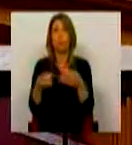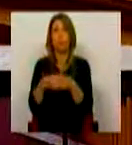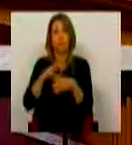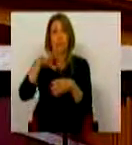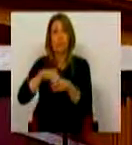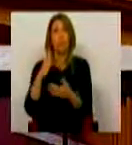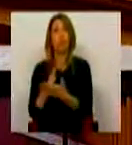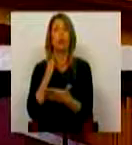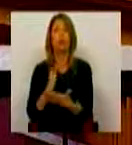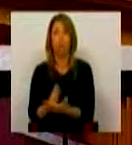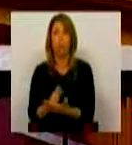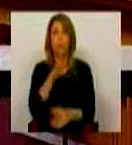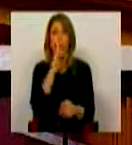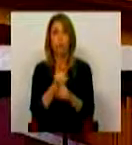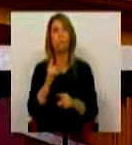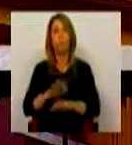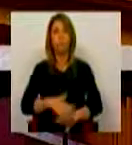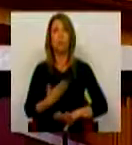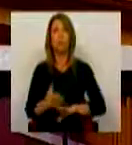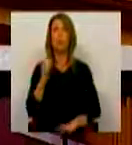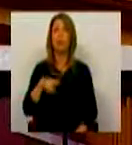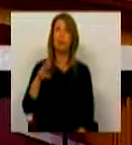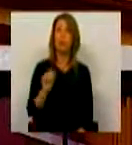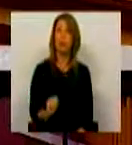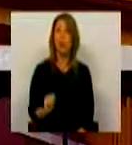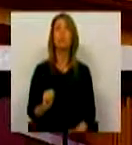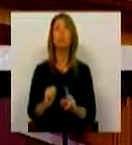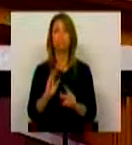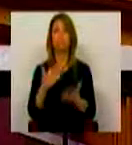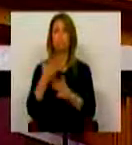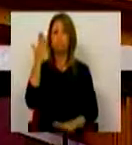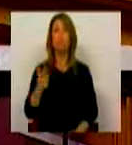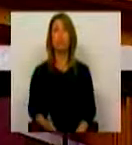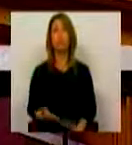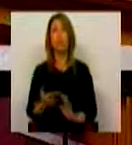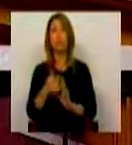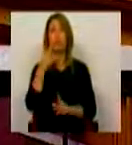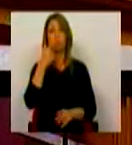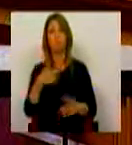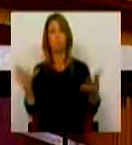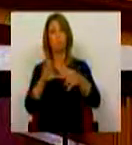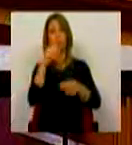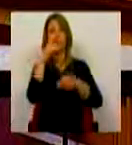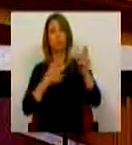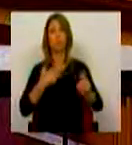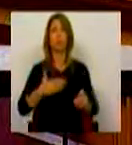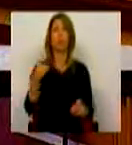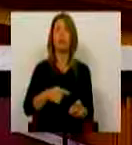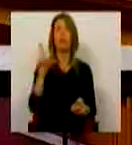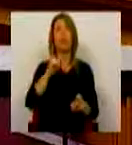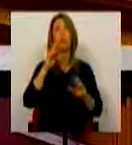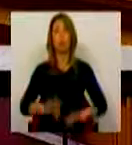Ao mesmo tempo reforçámos o Serviço Nacional de Saúde e afirmámos uma justiça ao serviço da cidadania e ao serviço do